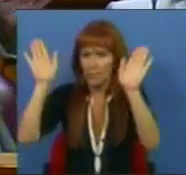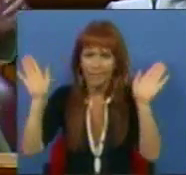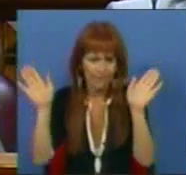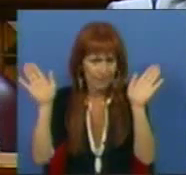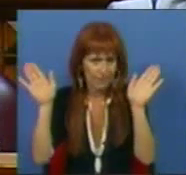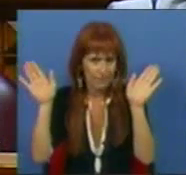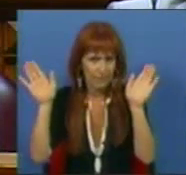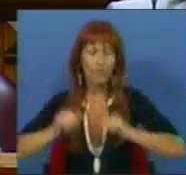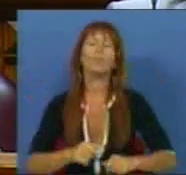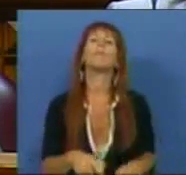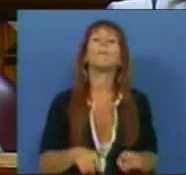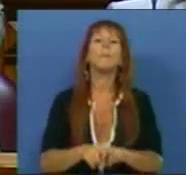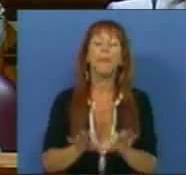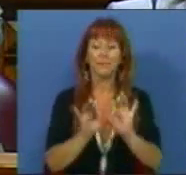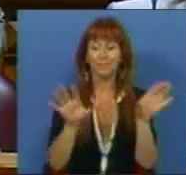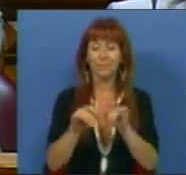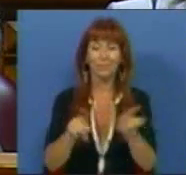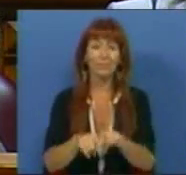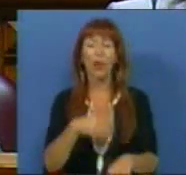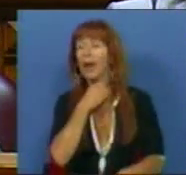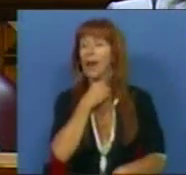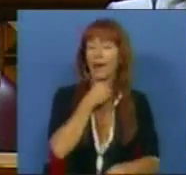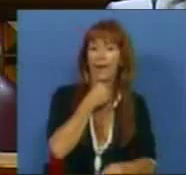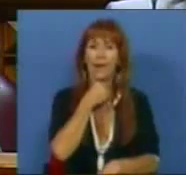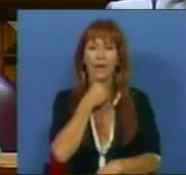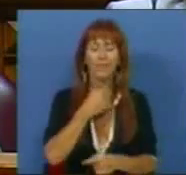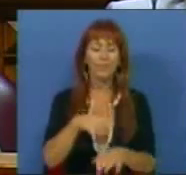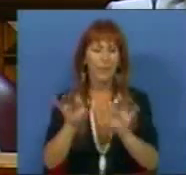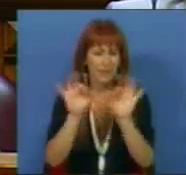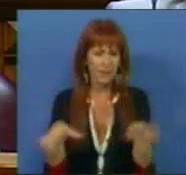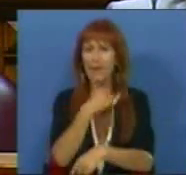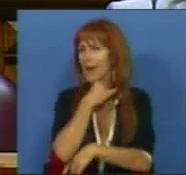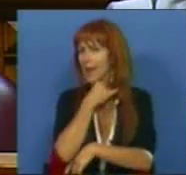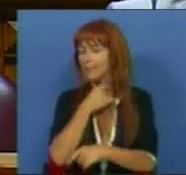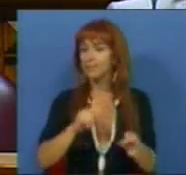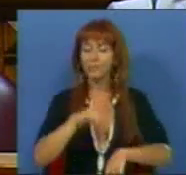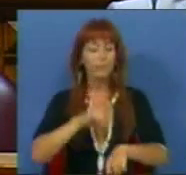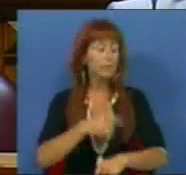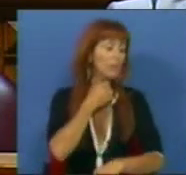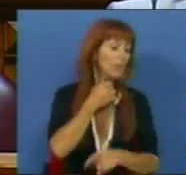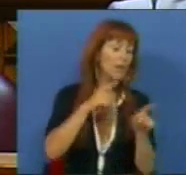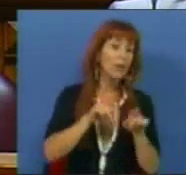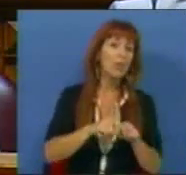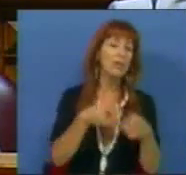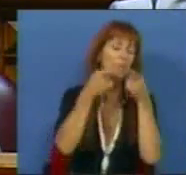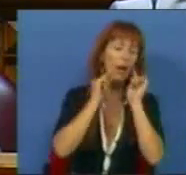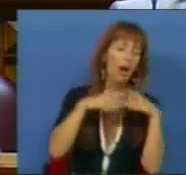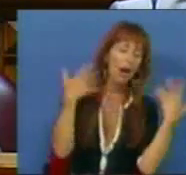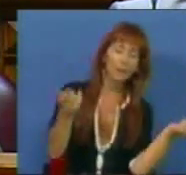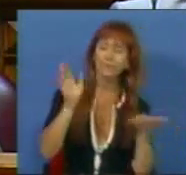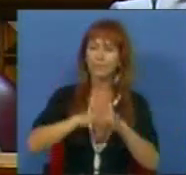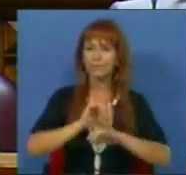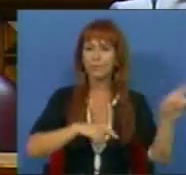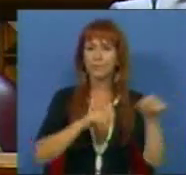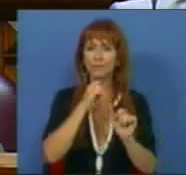pensar. Cenas de opereta, cenas de opereta. Numa hora o canto melodramático da